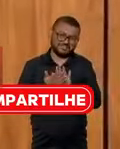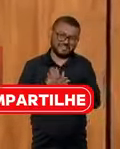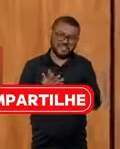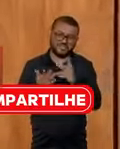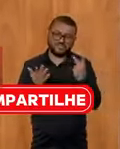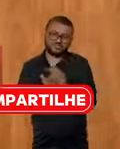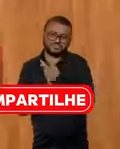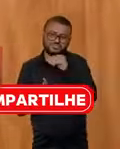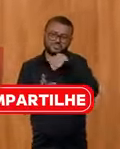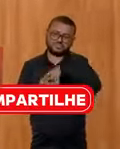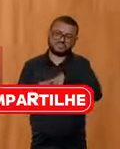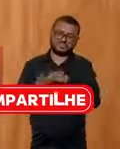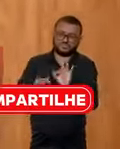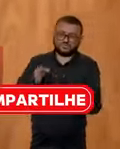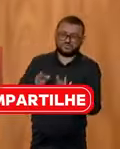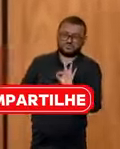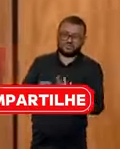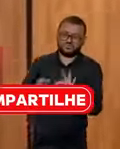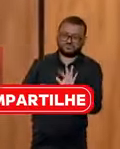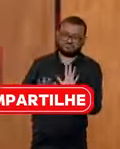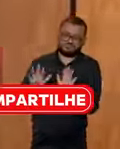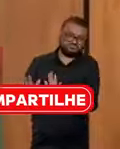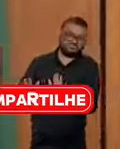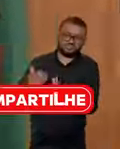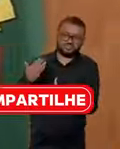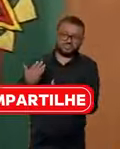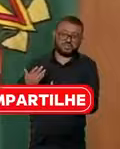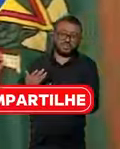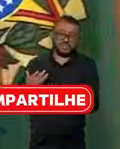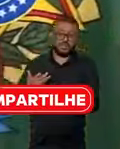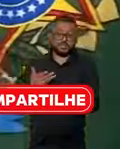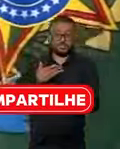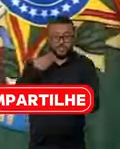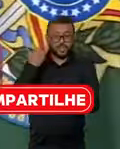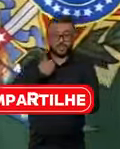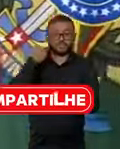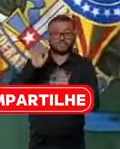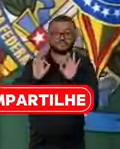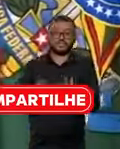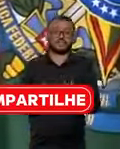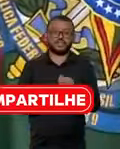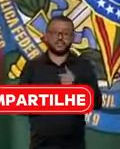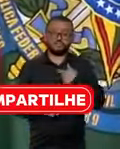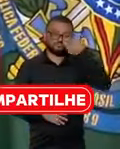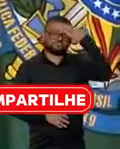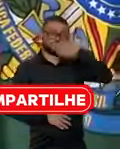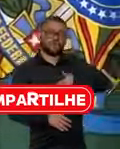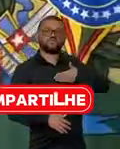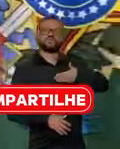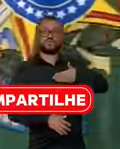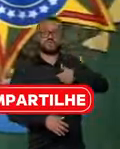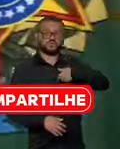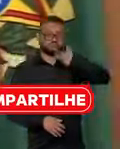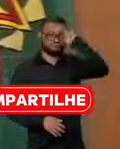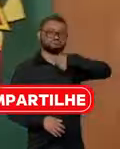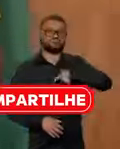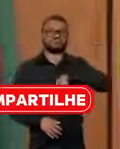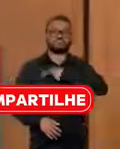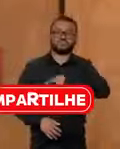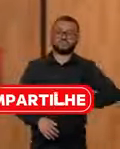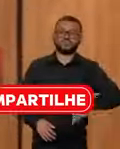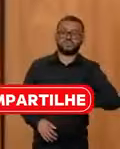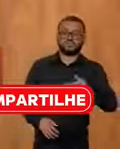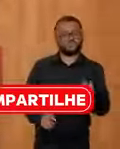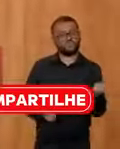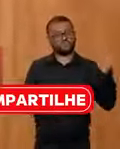está tramitando na justiça. Sabe, o certo é que eu provei o que eu precisava provar.